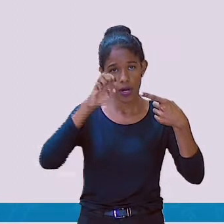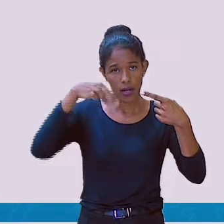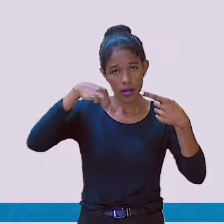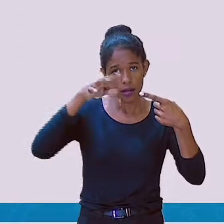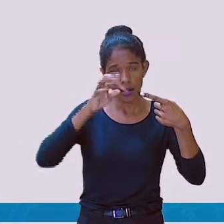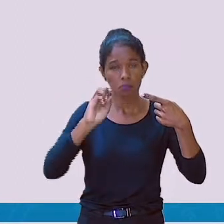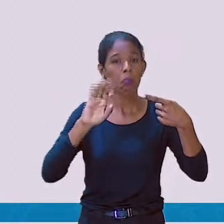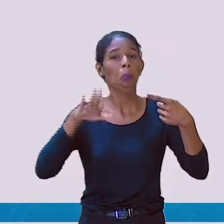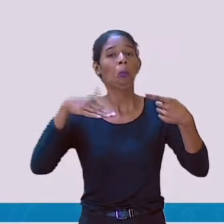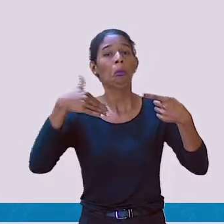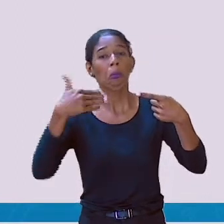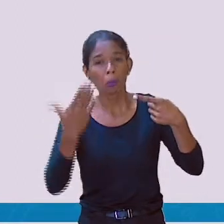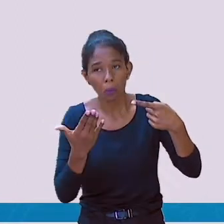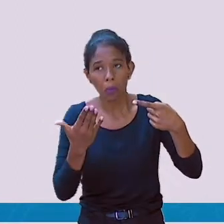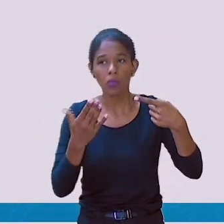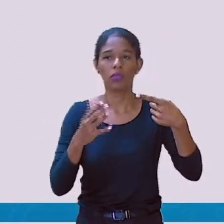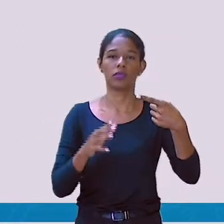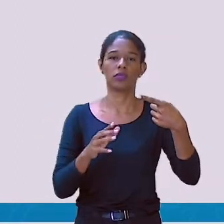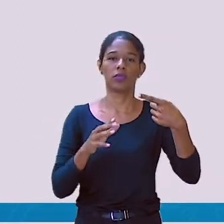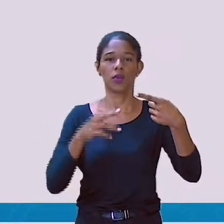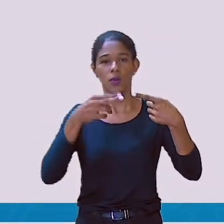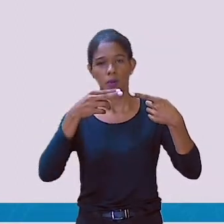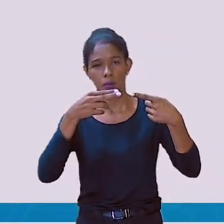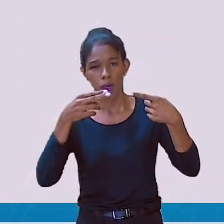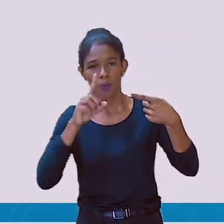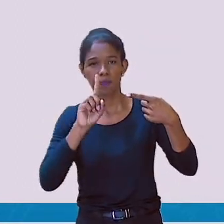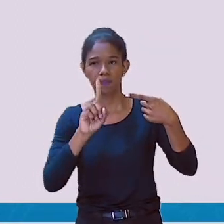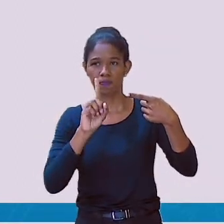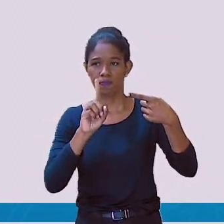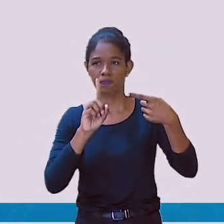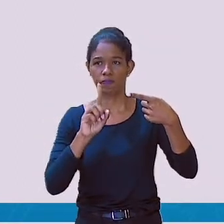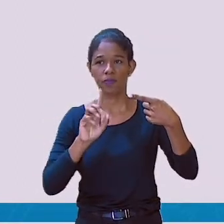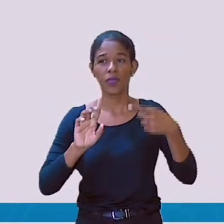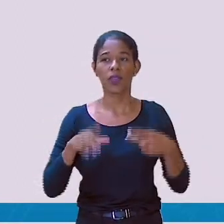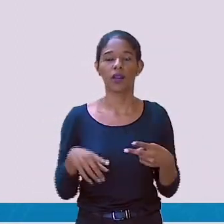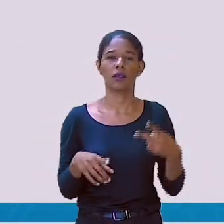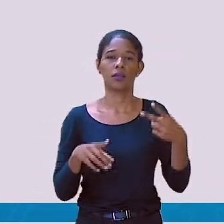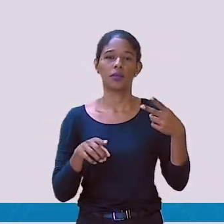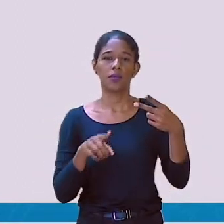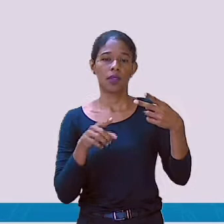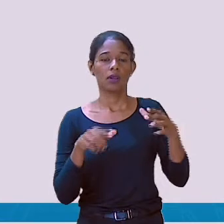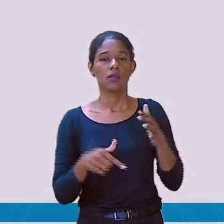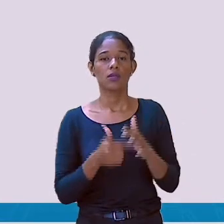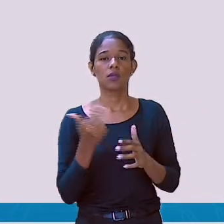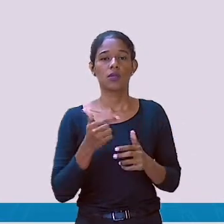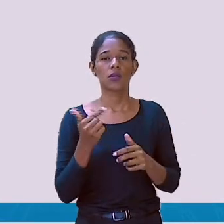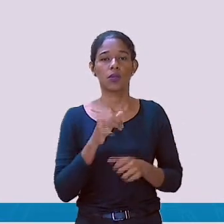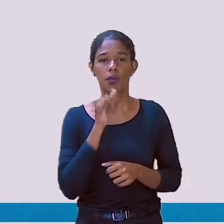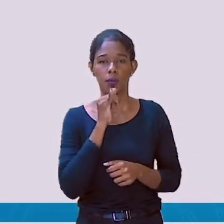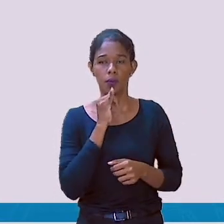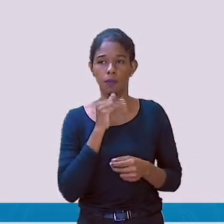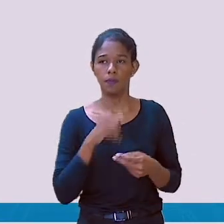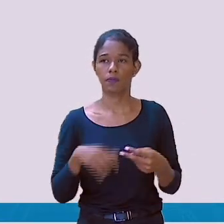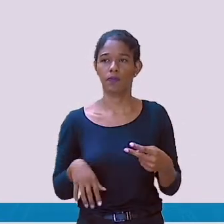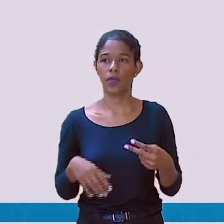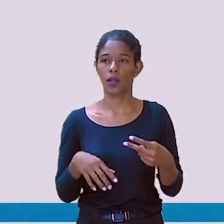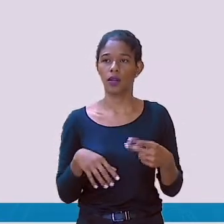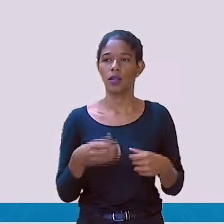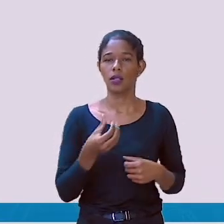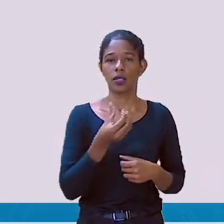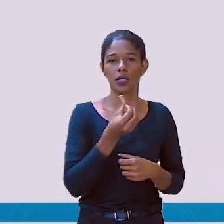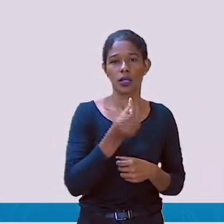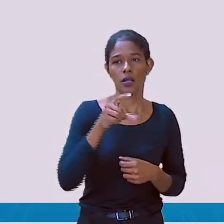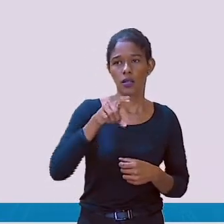do primeiro grau. Neste exemplo aqui, 6x ao quadrado, y elevado à